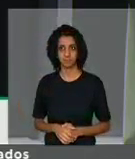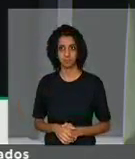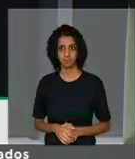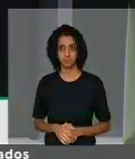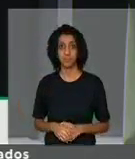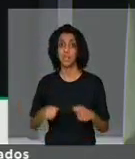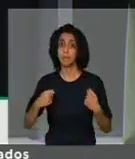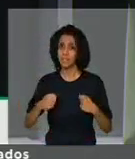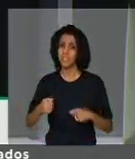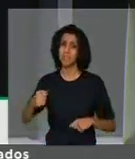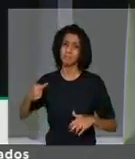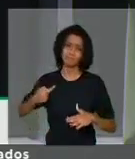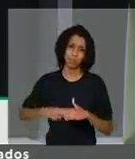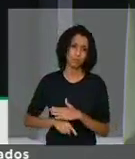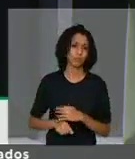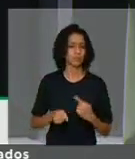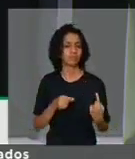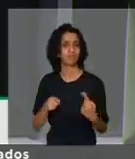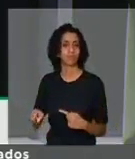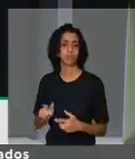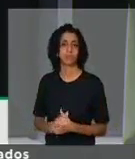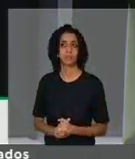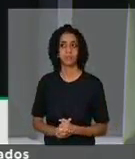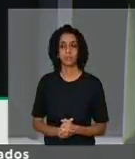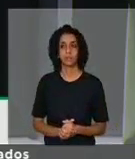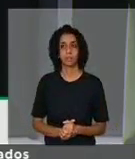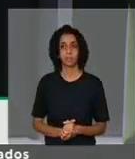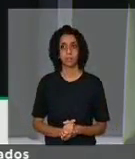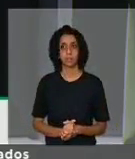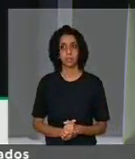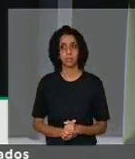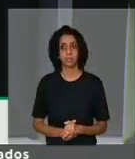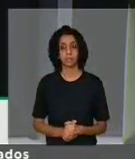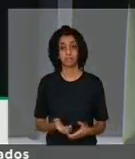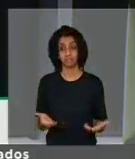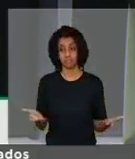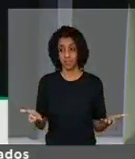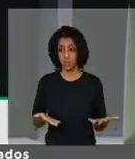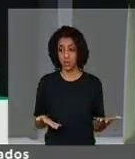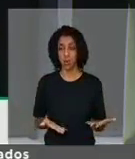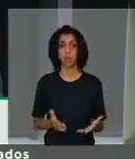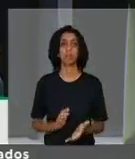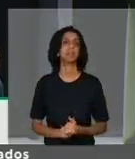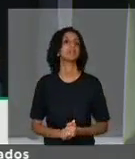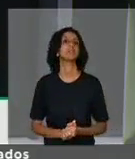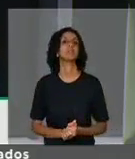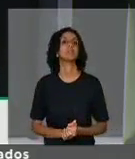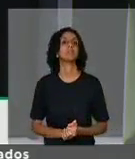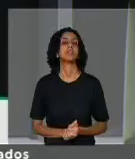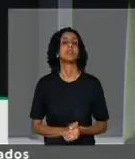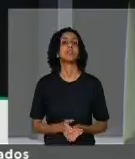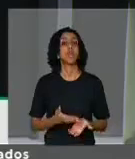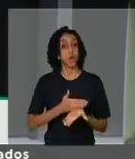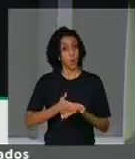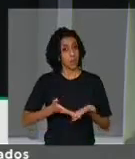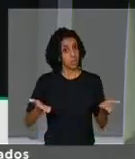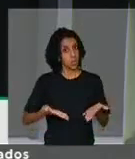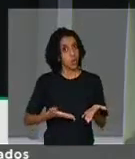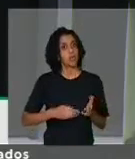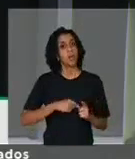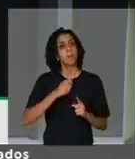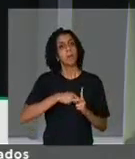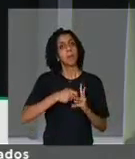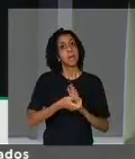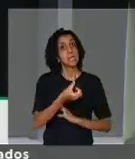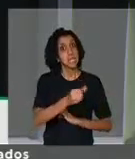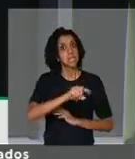em profundidade. E, olha, a essa altura dos acontecimentos, estamos a 6 meses do início da campanha